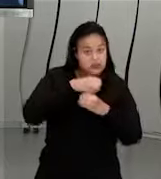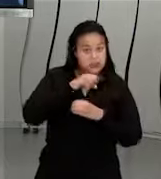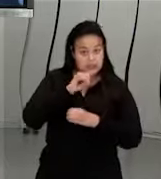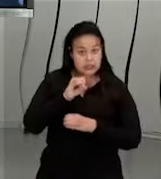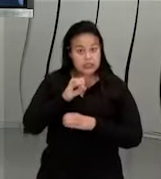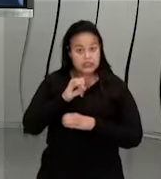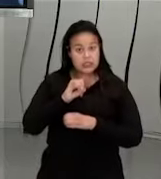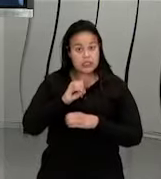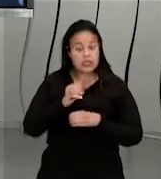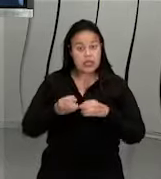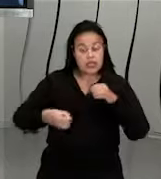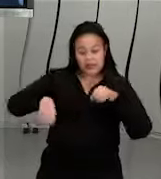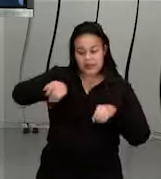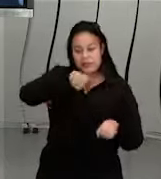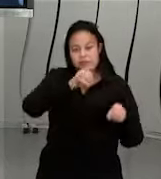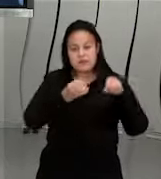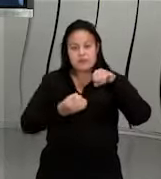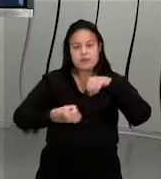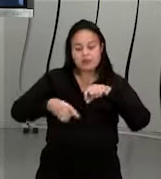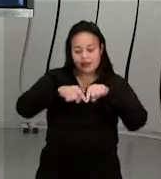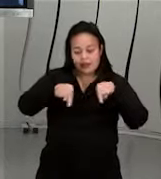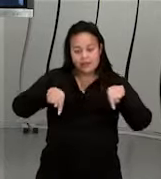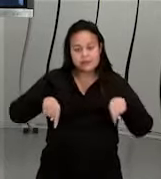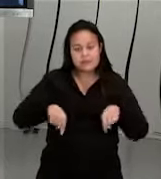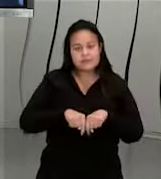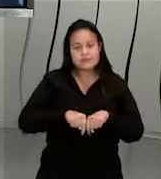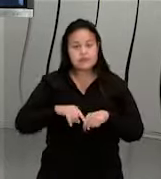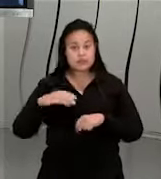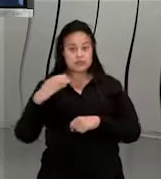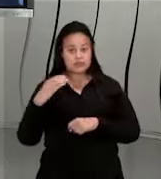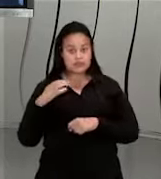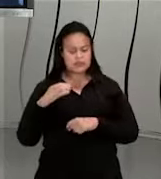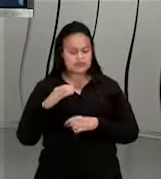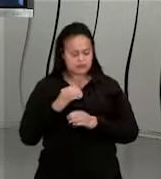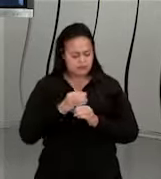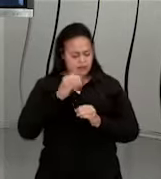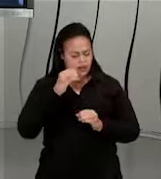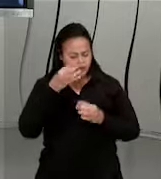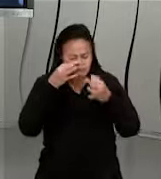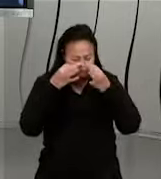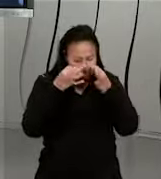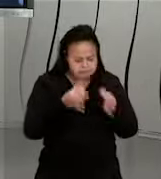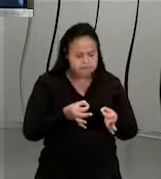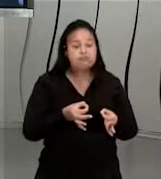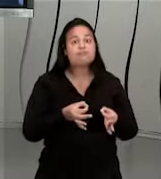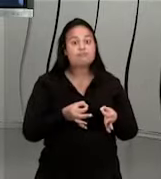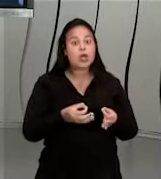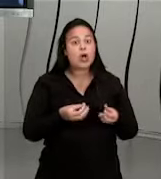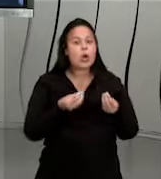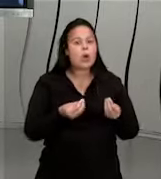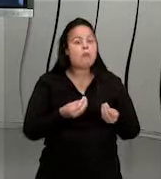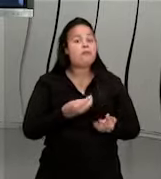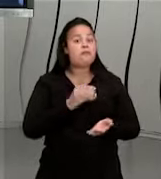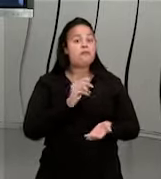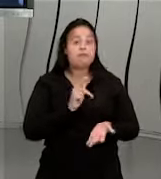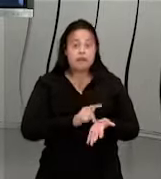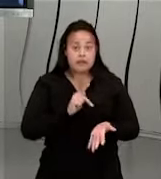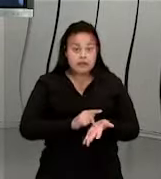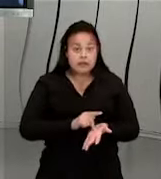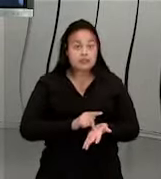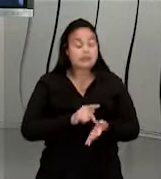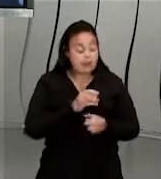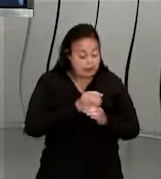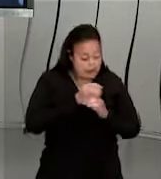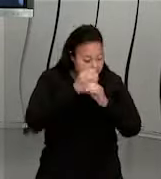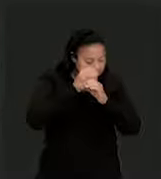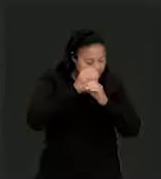de ciências e a gente fosse observar o tecido conjuntivo propriamente dito, iríamos